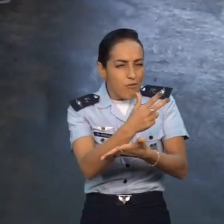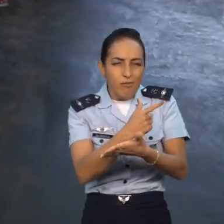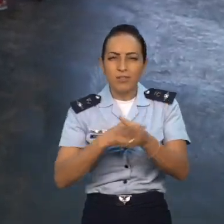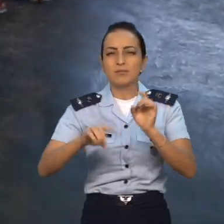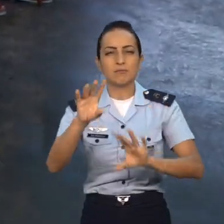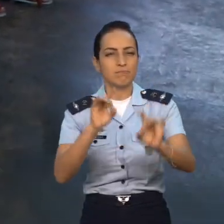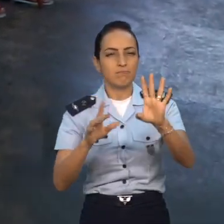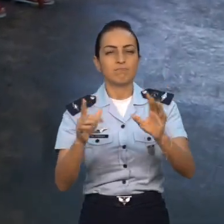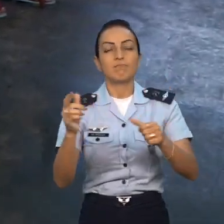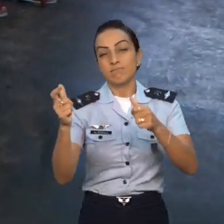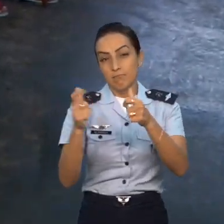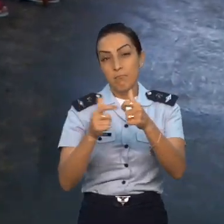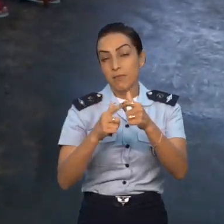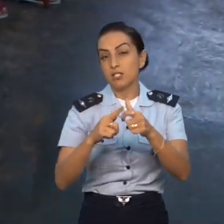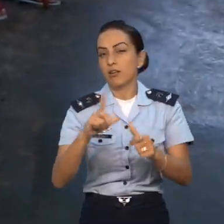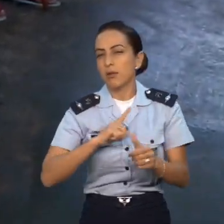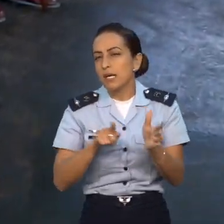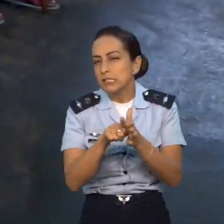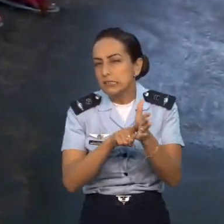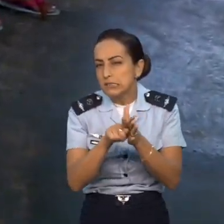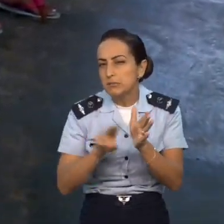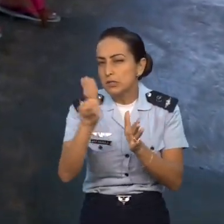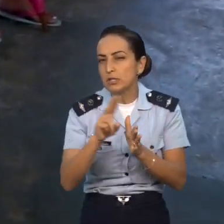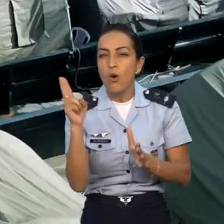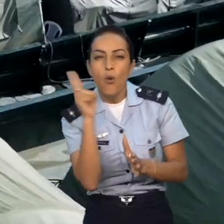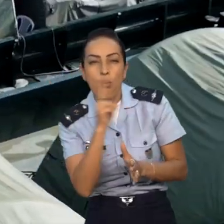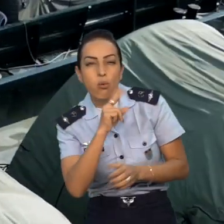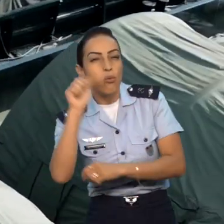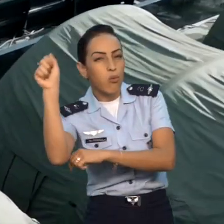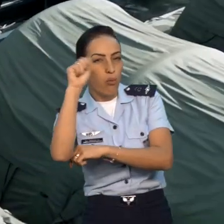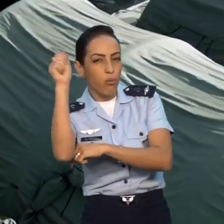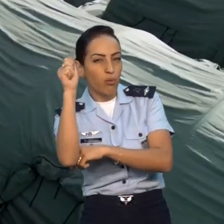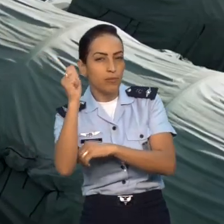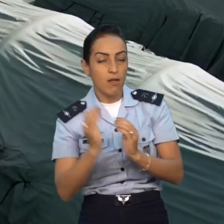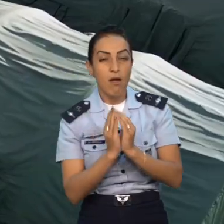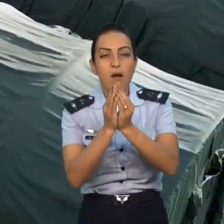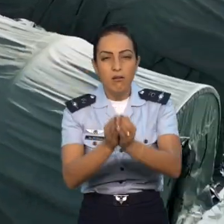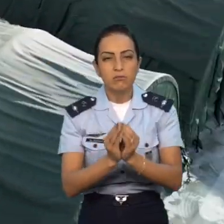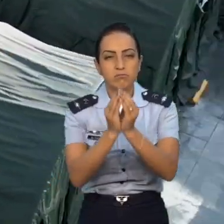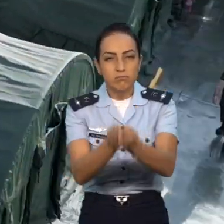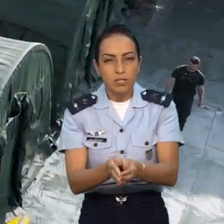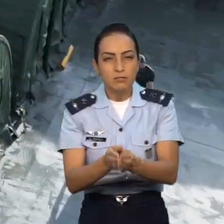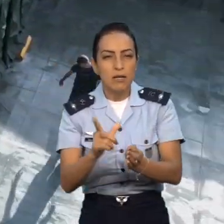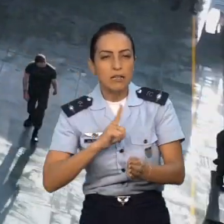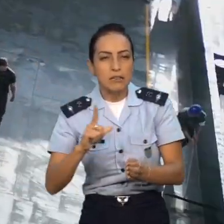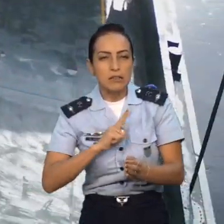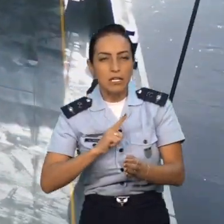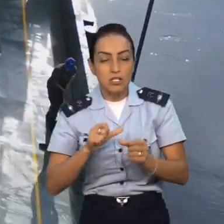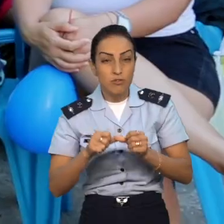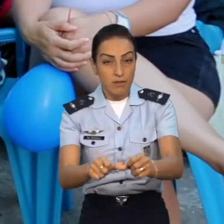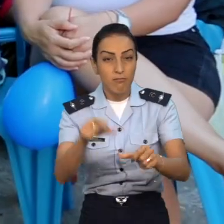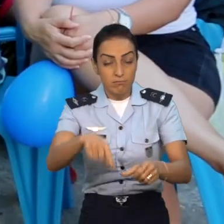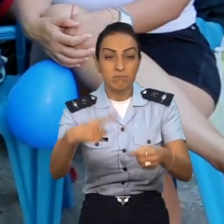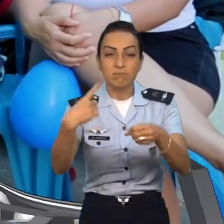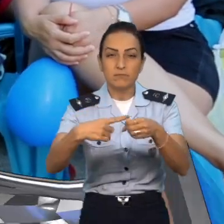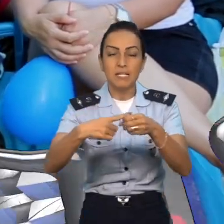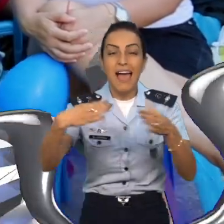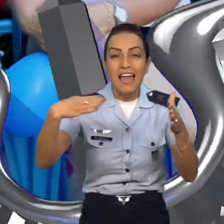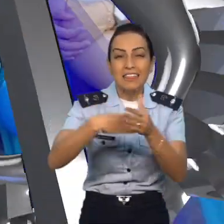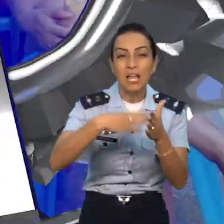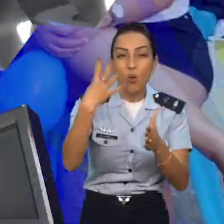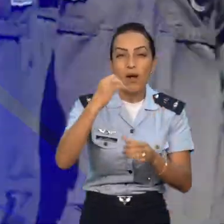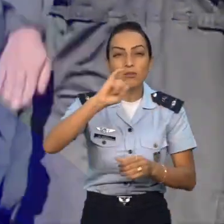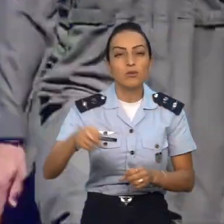especialidades médicas, além de exames e unidade de emergência. As balsas da FAB têm previsão de permanecer na cidade até o dia 4